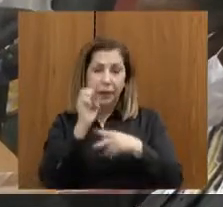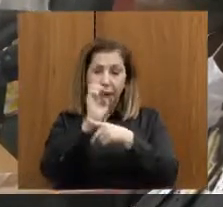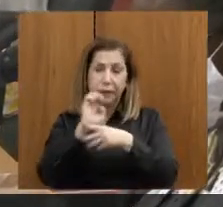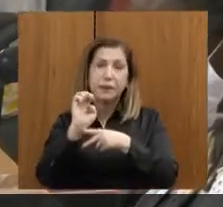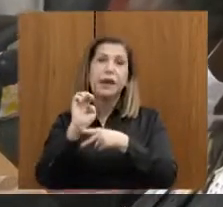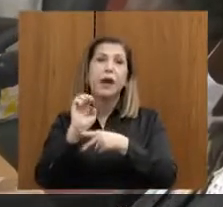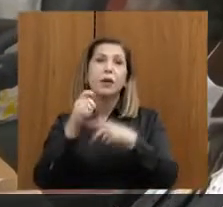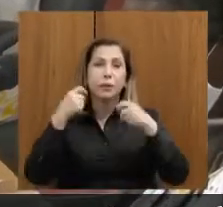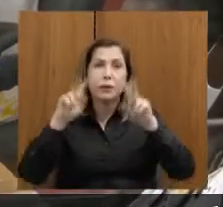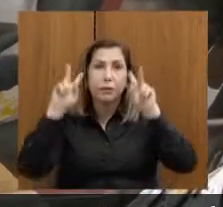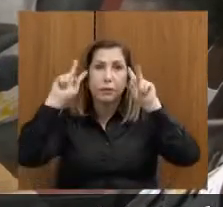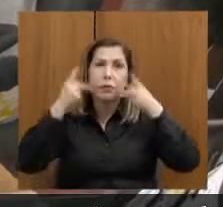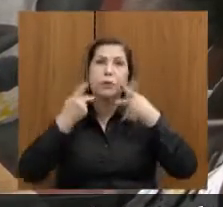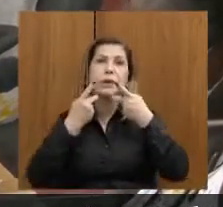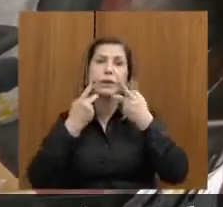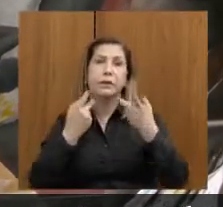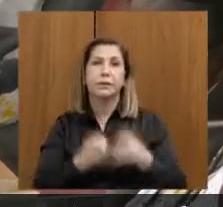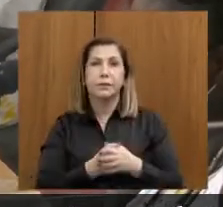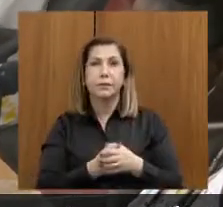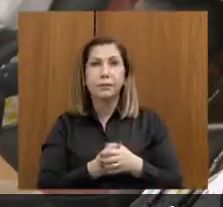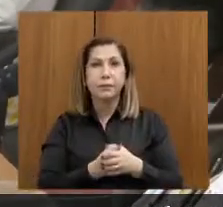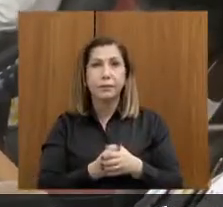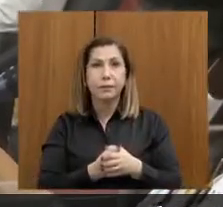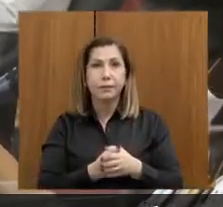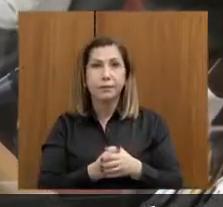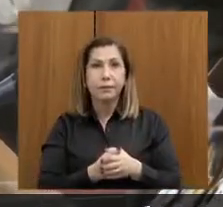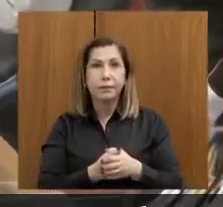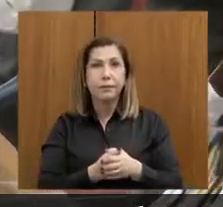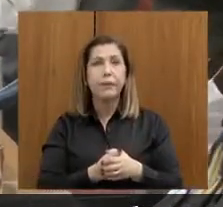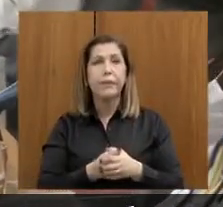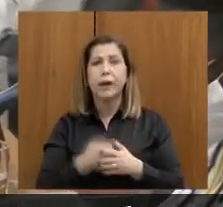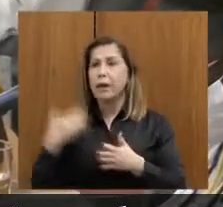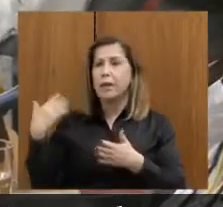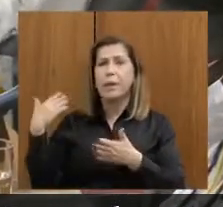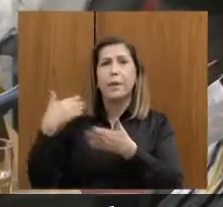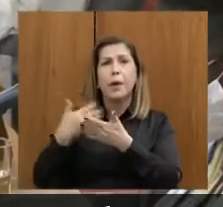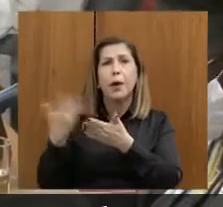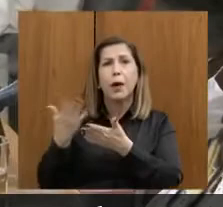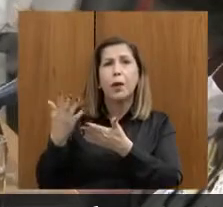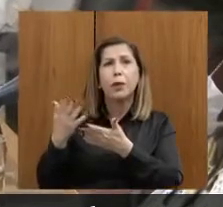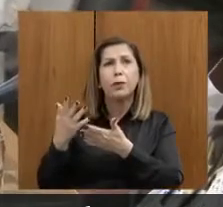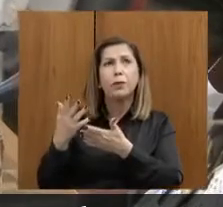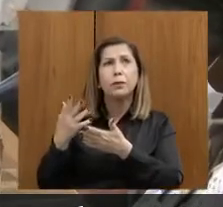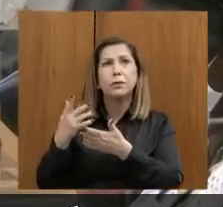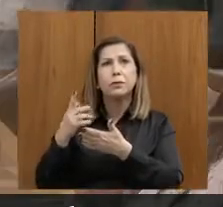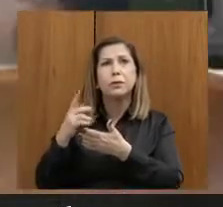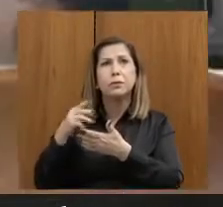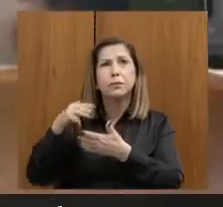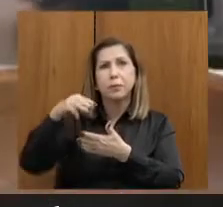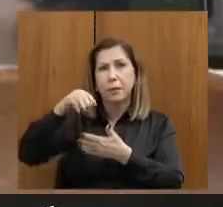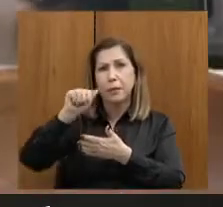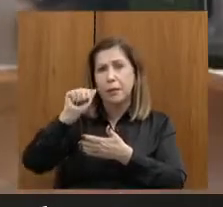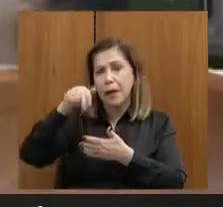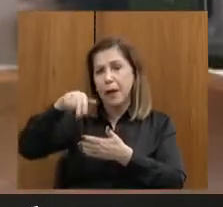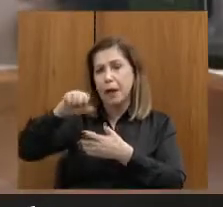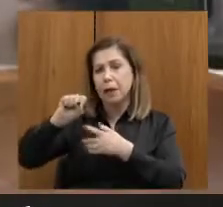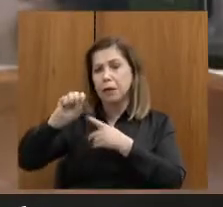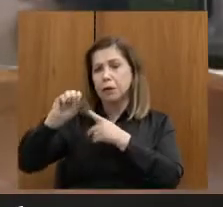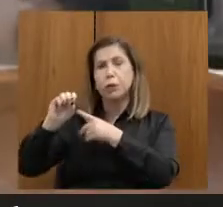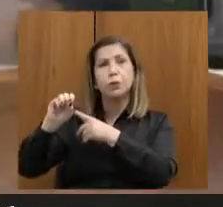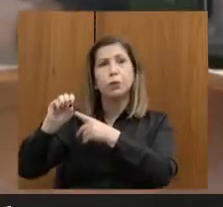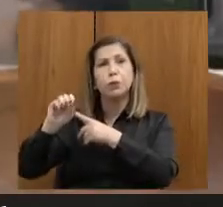preciso da conta disso e é recentemente humanso é foi